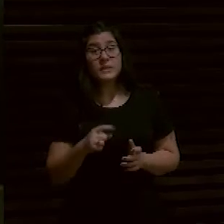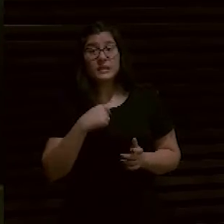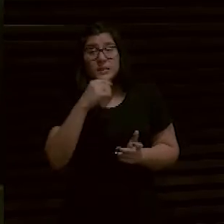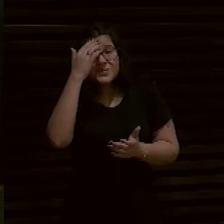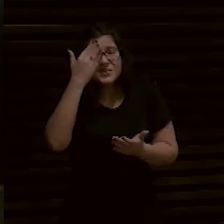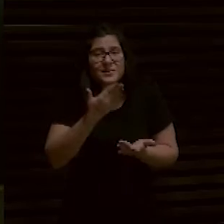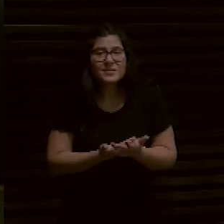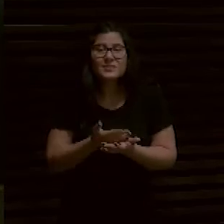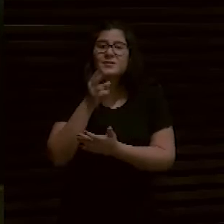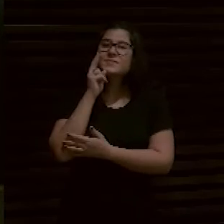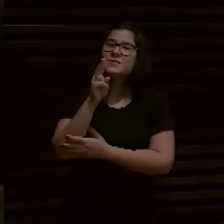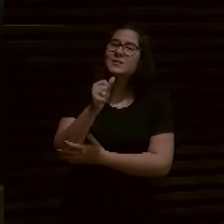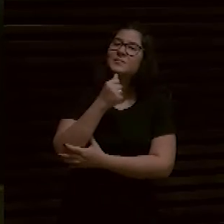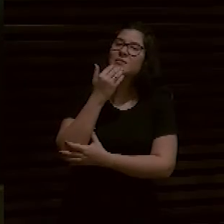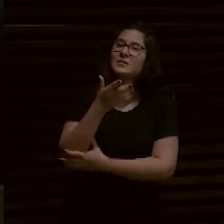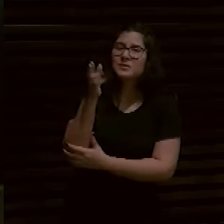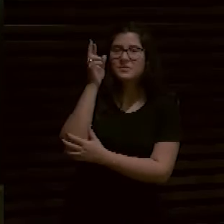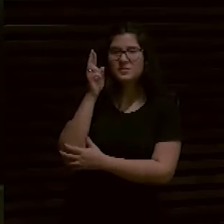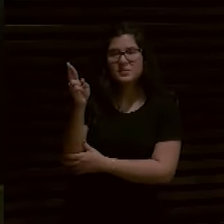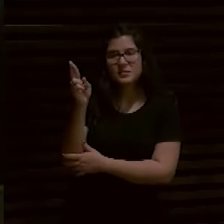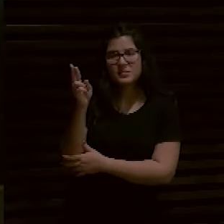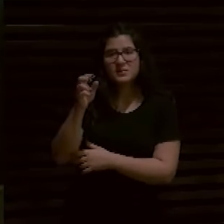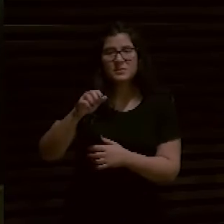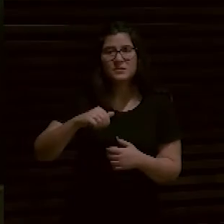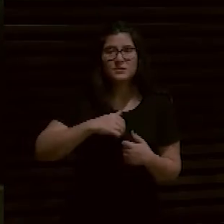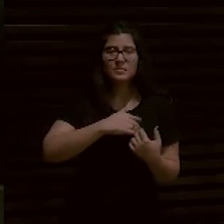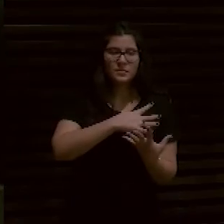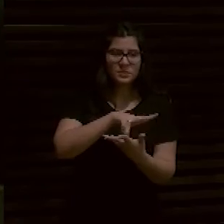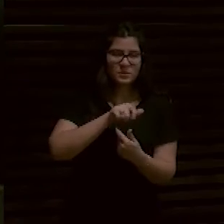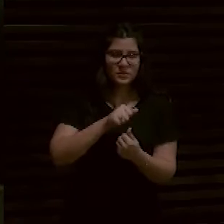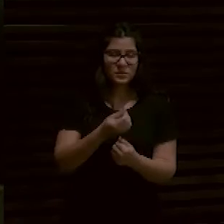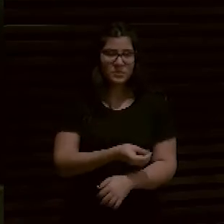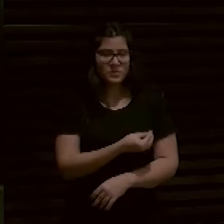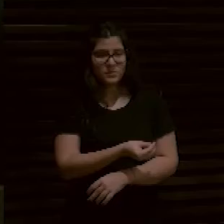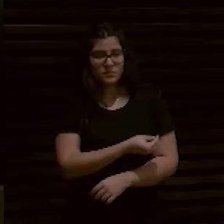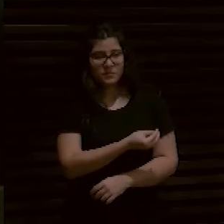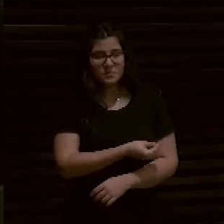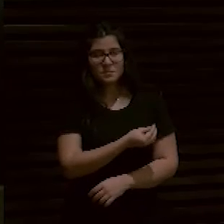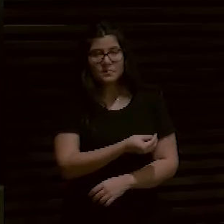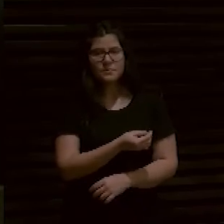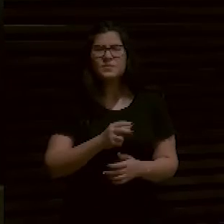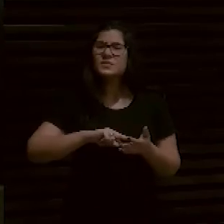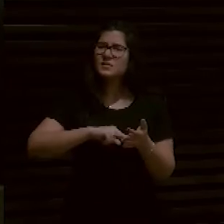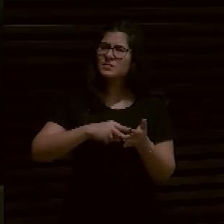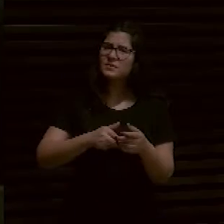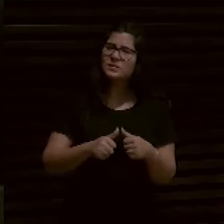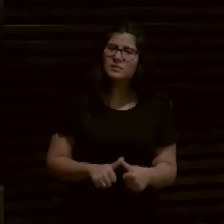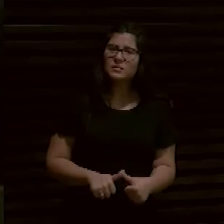que verei a bondade do Senhor na terra dos viventes. O que significa